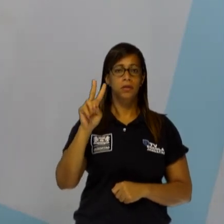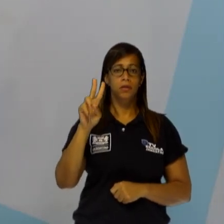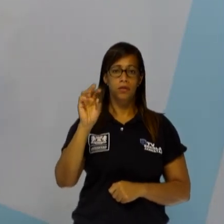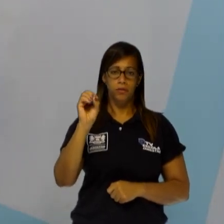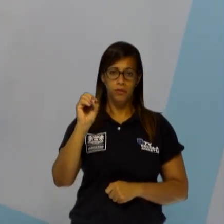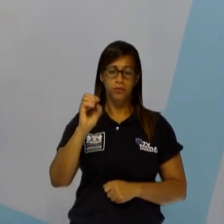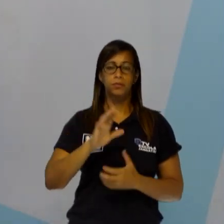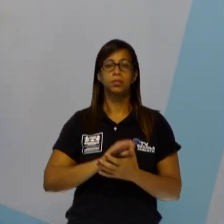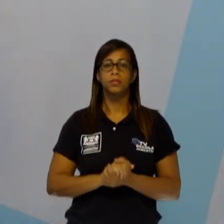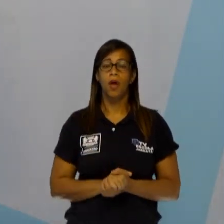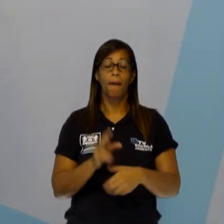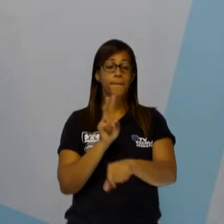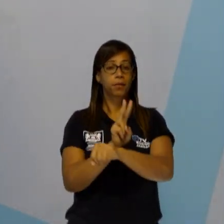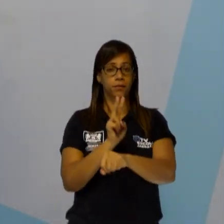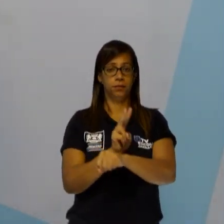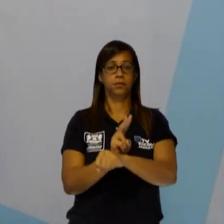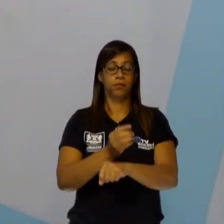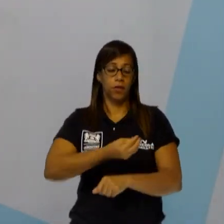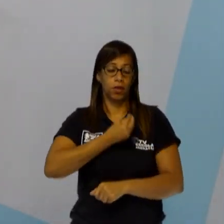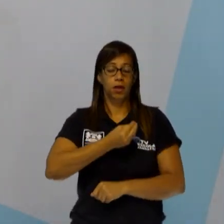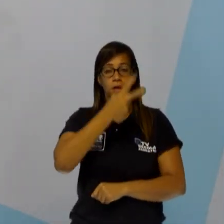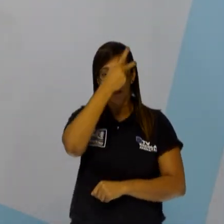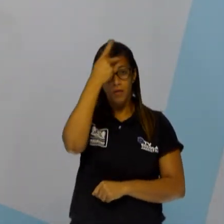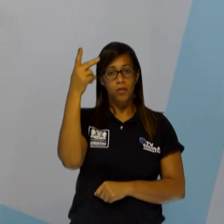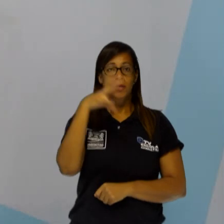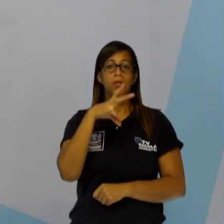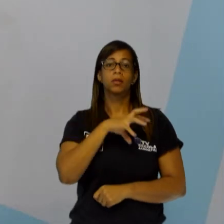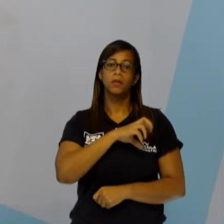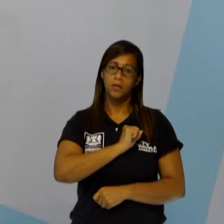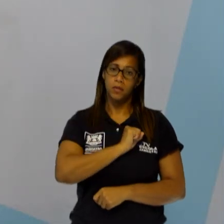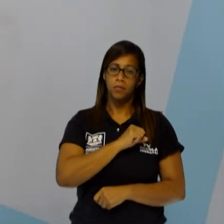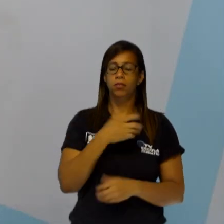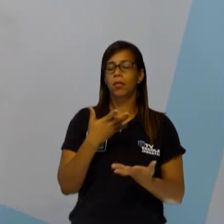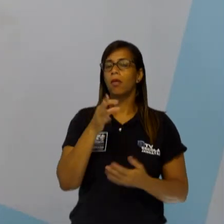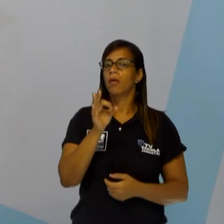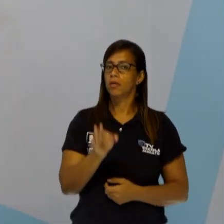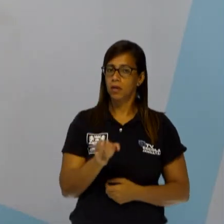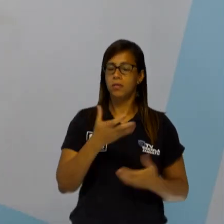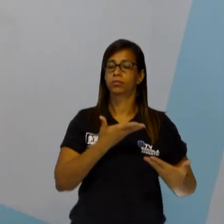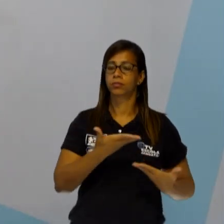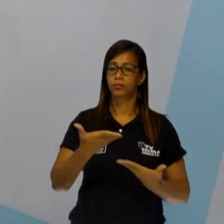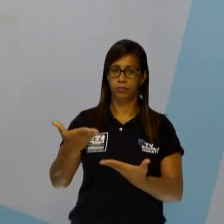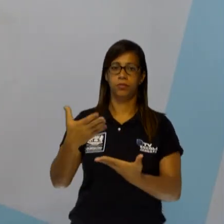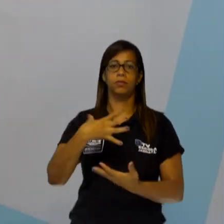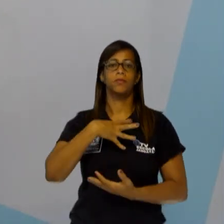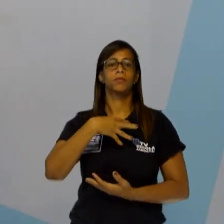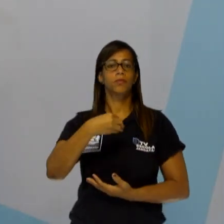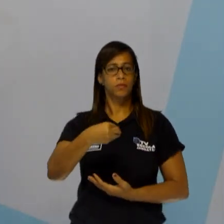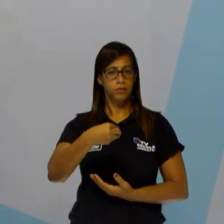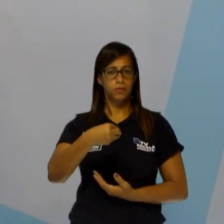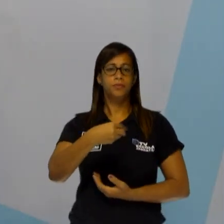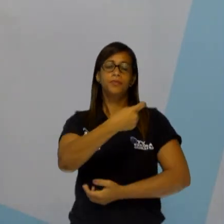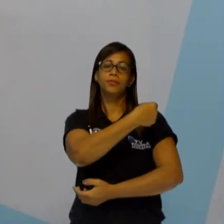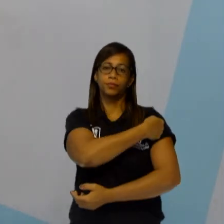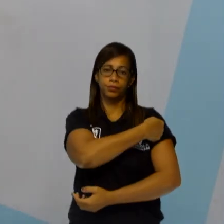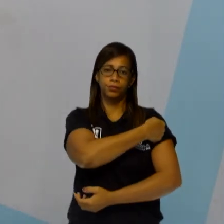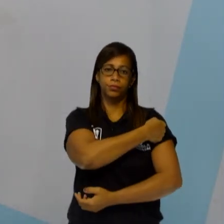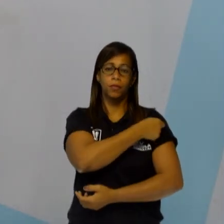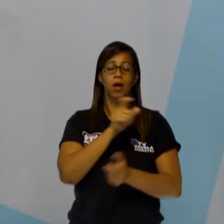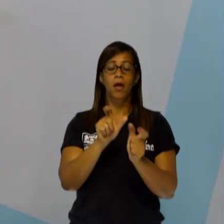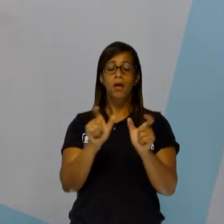afetivo, né? A vida de quem você mais ama. Então, naturalmente, você vai levar o seu filho para vacinar. Olha só o que tem aqui embaixo na